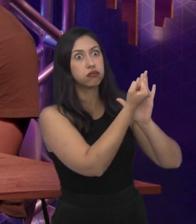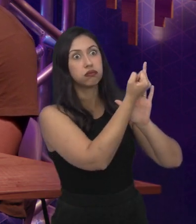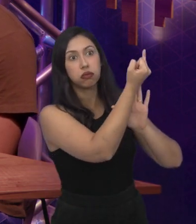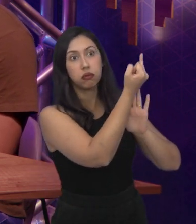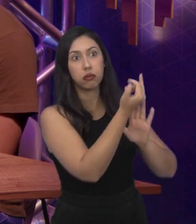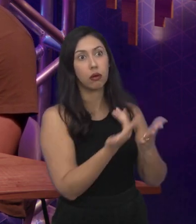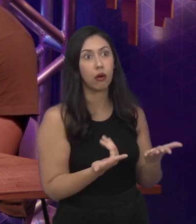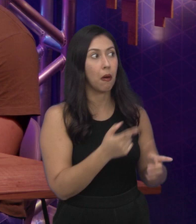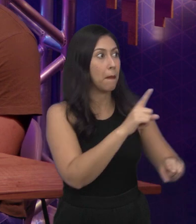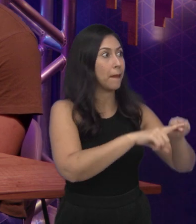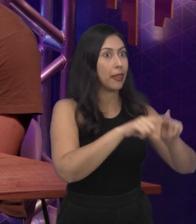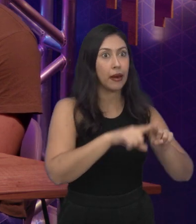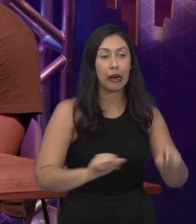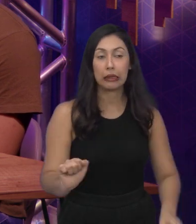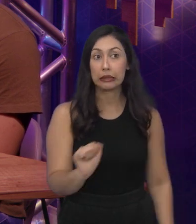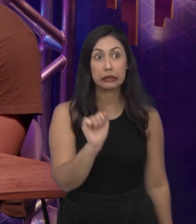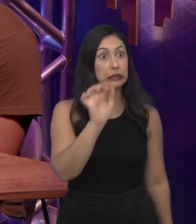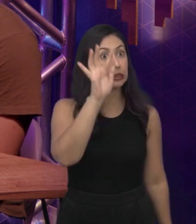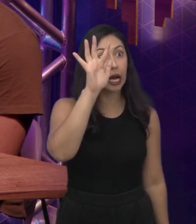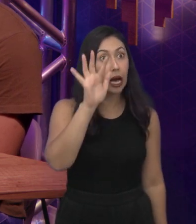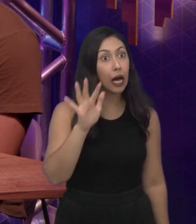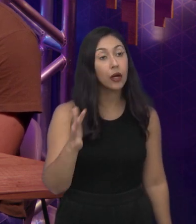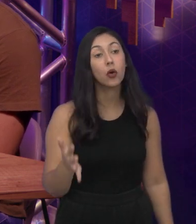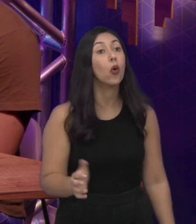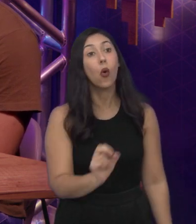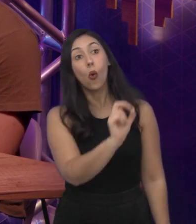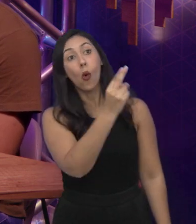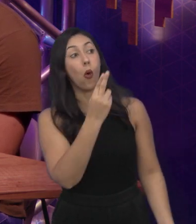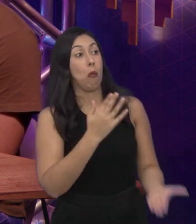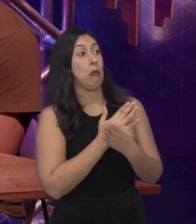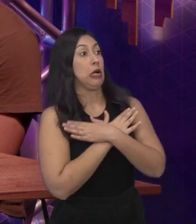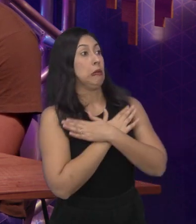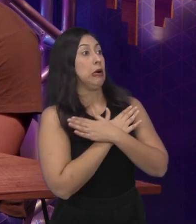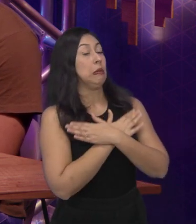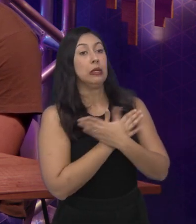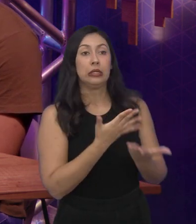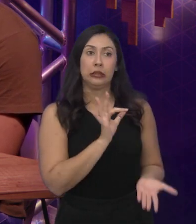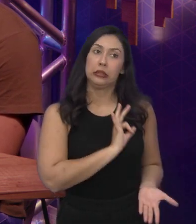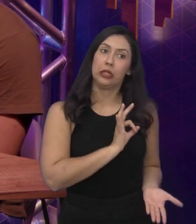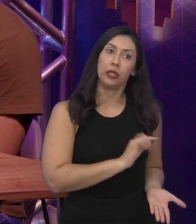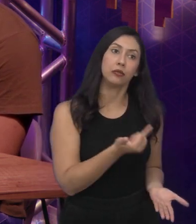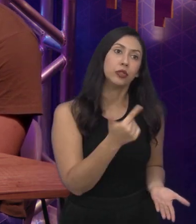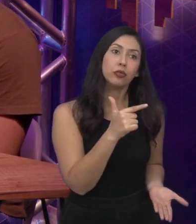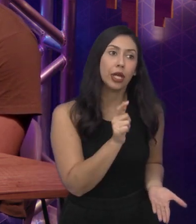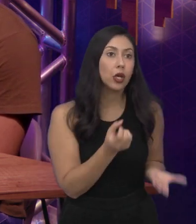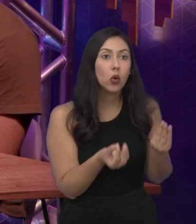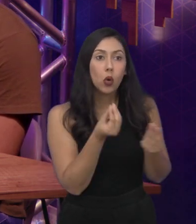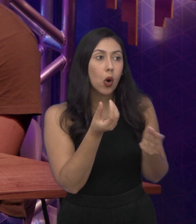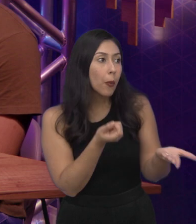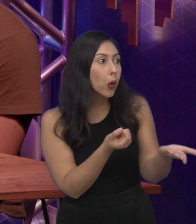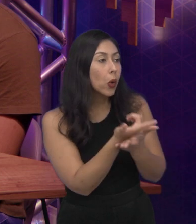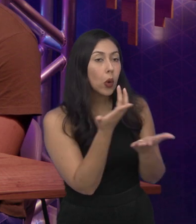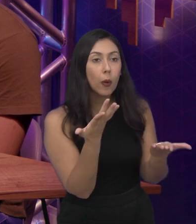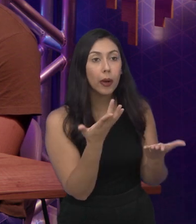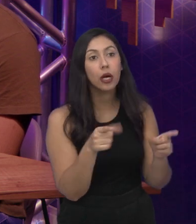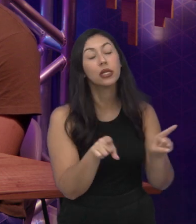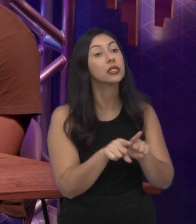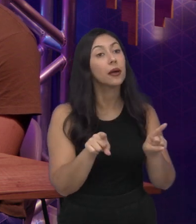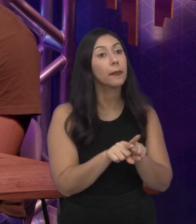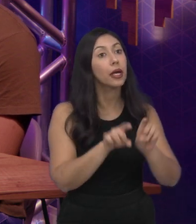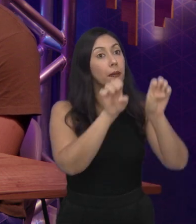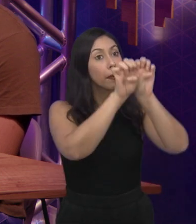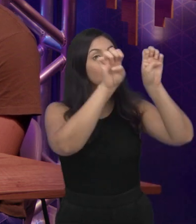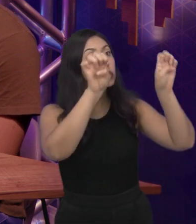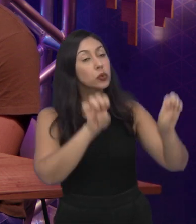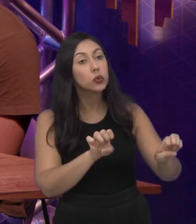inflação, ou seja, o preço dos produtos aumentam, ou então quando enfrenta muito desemprego, as pessoas ficam sem salário, né, para comprar. Também tem uma